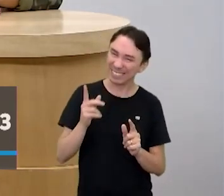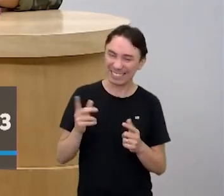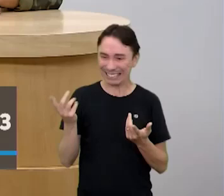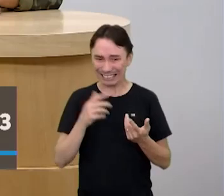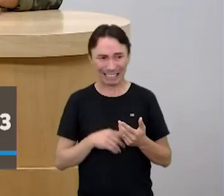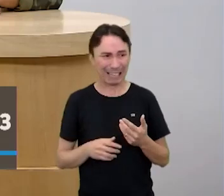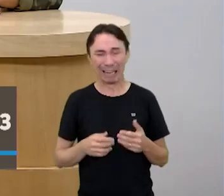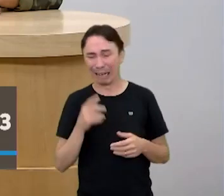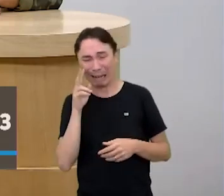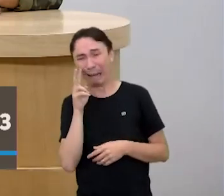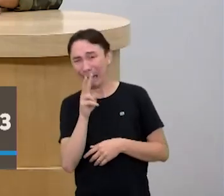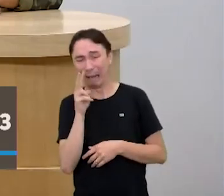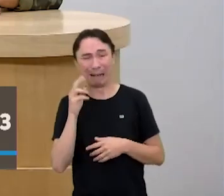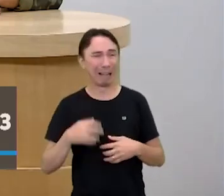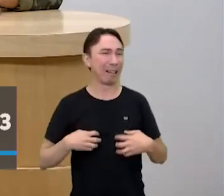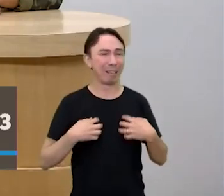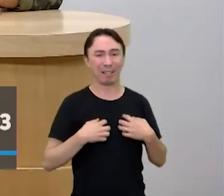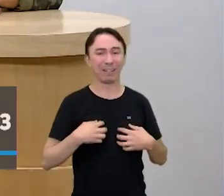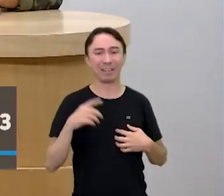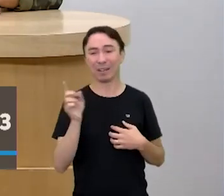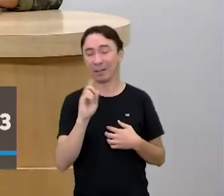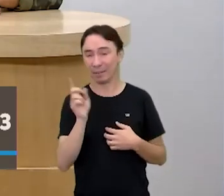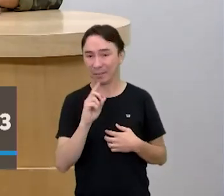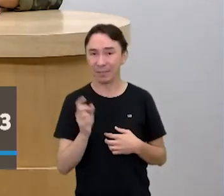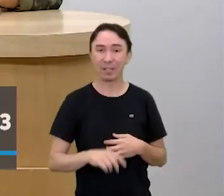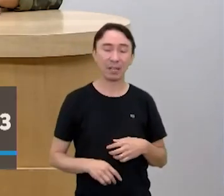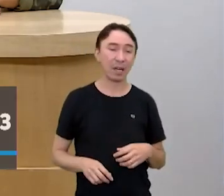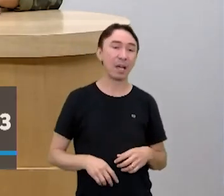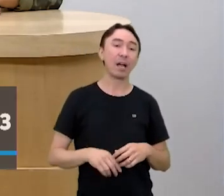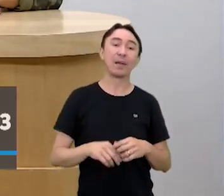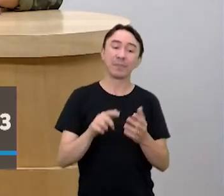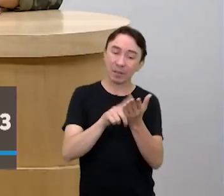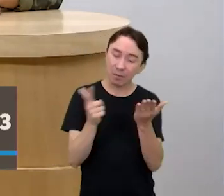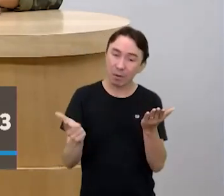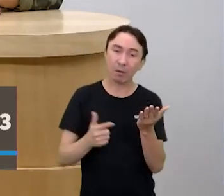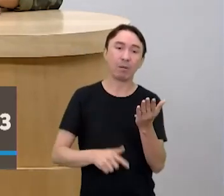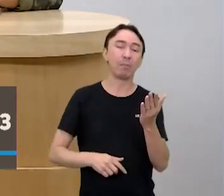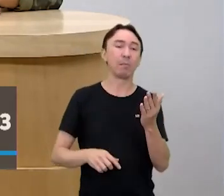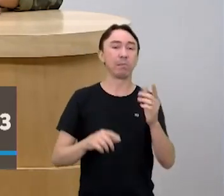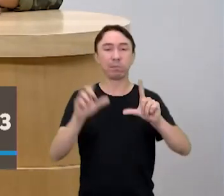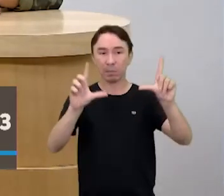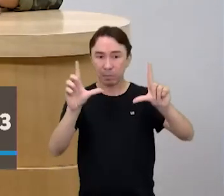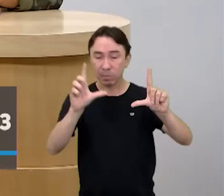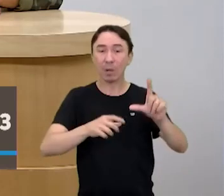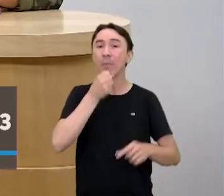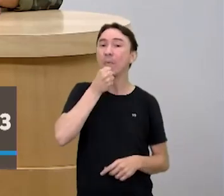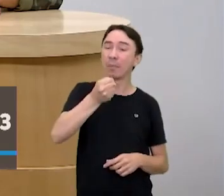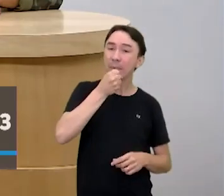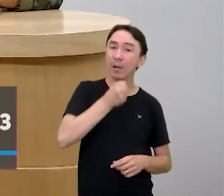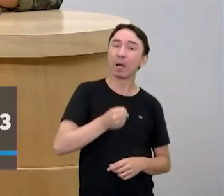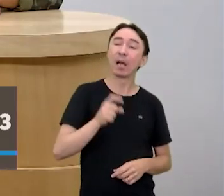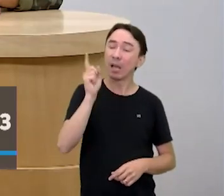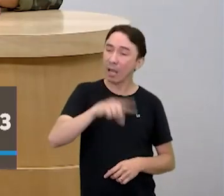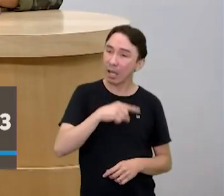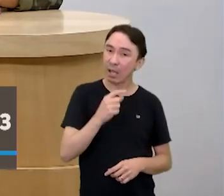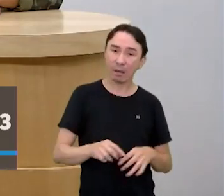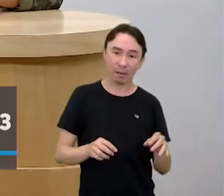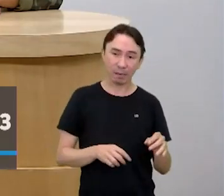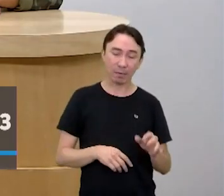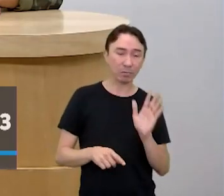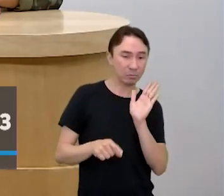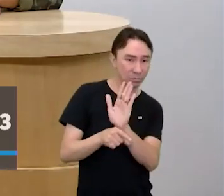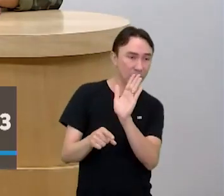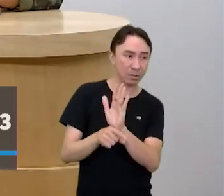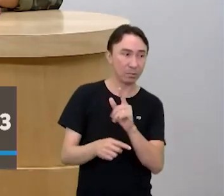A mídia está aí para isso, né? Para organizar a gente. Foi o que eu falei na última aula. Na última aula que eu trouxe para eles, uma notícia da Espanha, no jornal